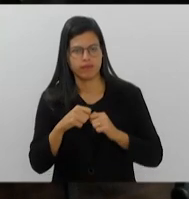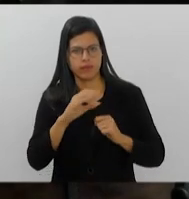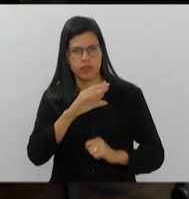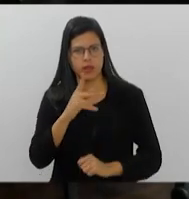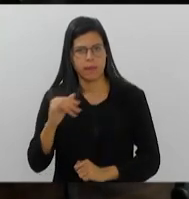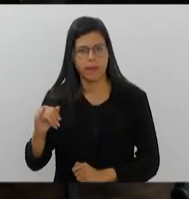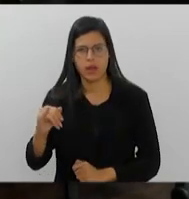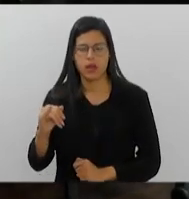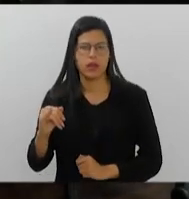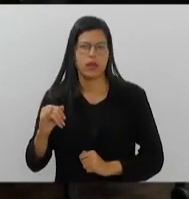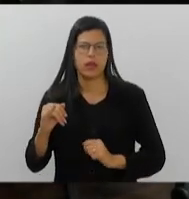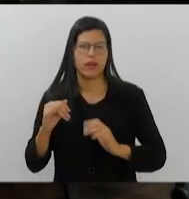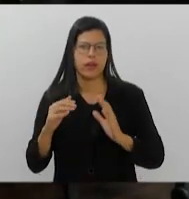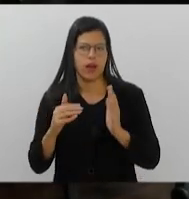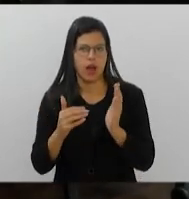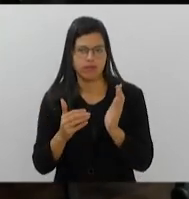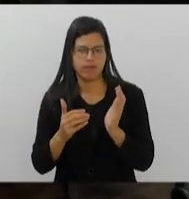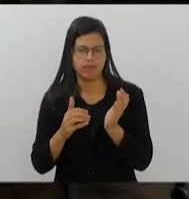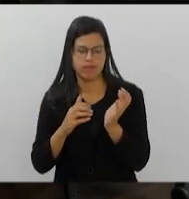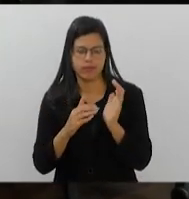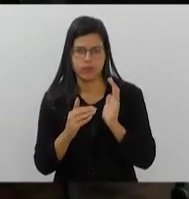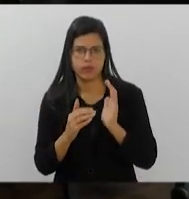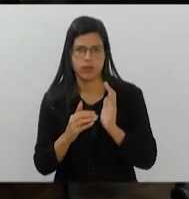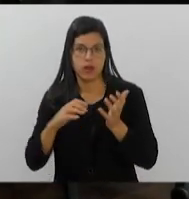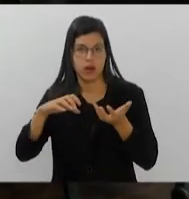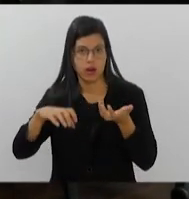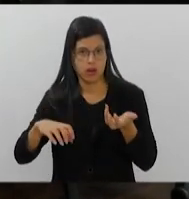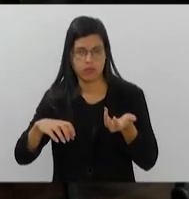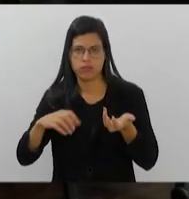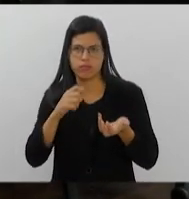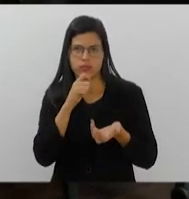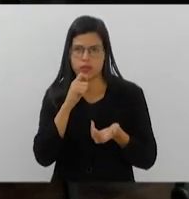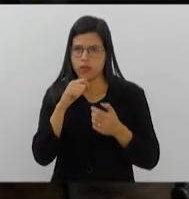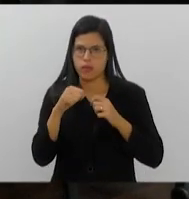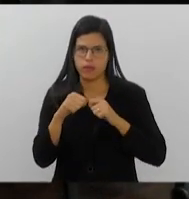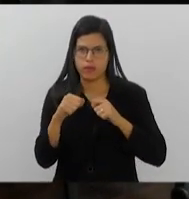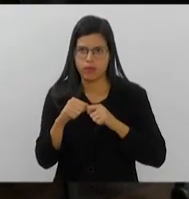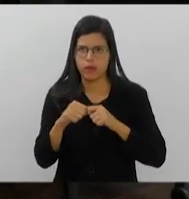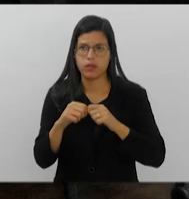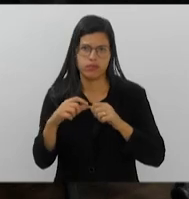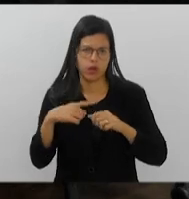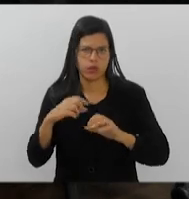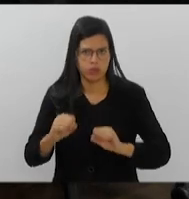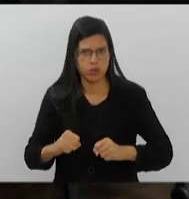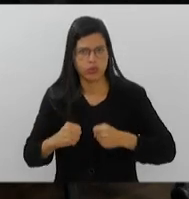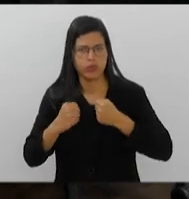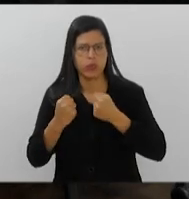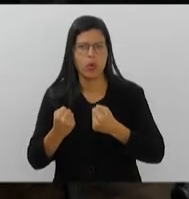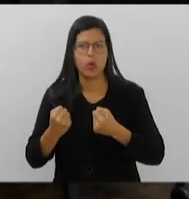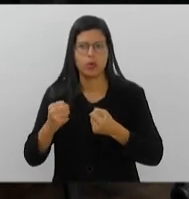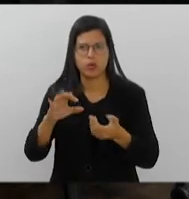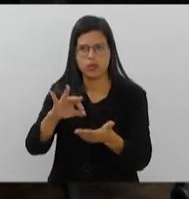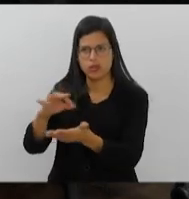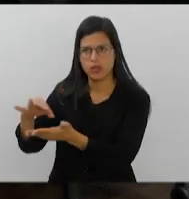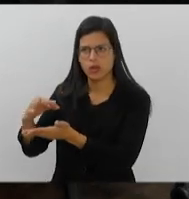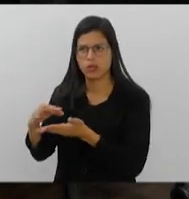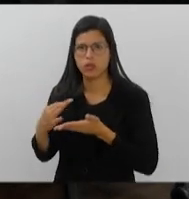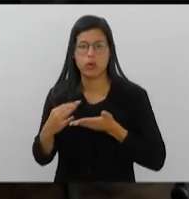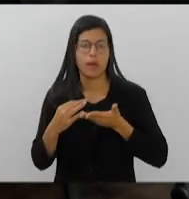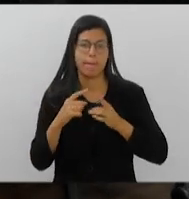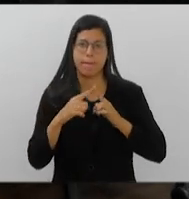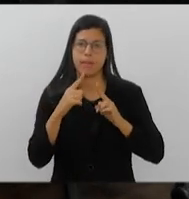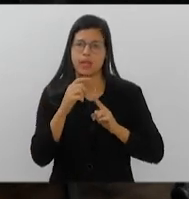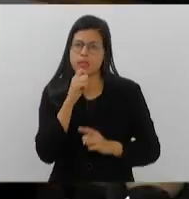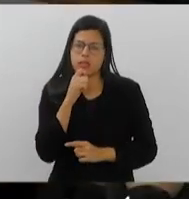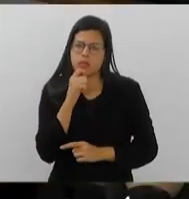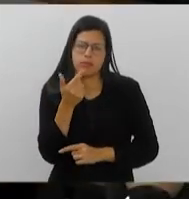Câmara Federal ainda conseguiu fazer, apesar de todo o esforço, hoje o deputado Áureo Ribeiro tem feito isso, apresentou as assinaturas, a gente não tem a certeza se vai